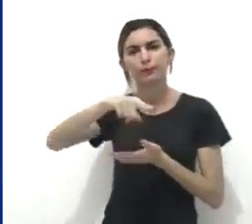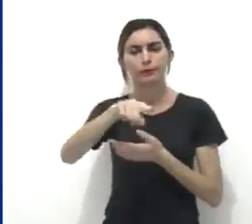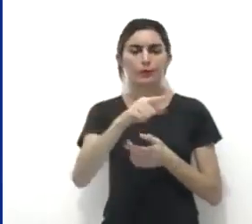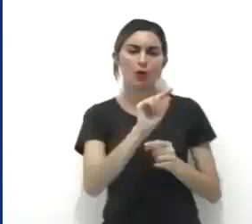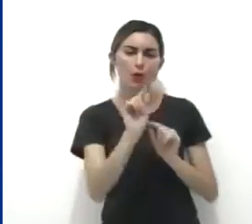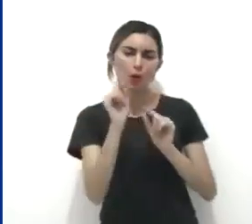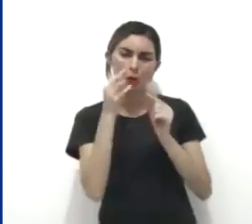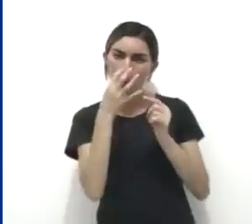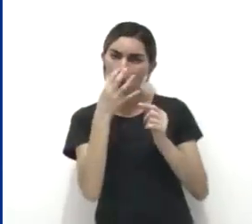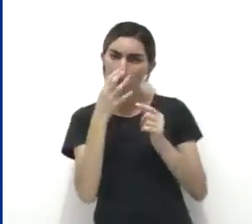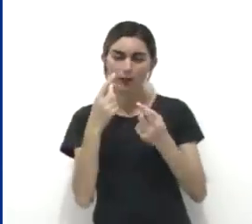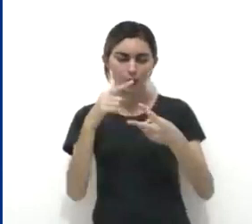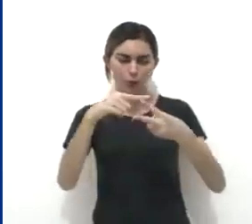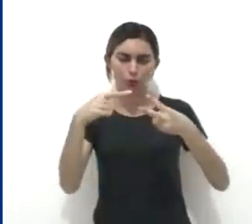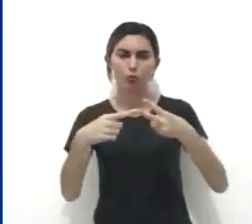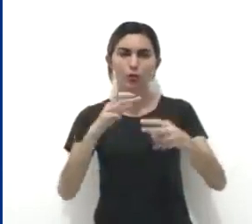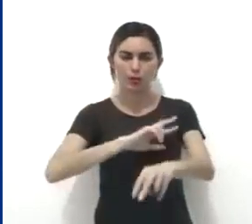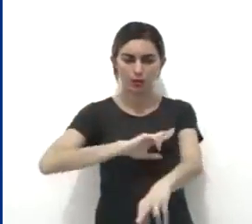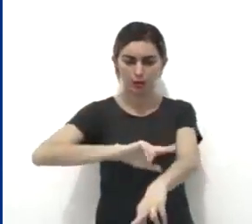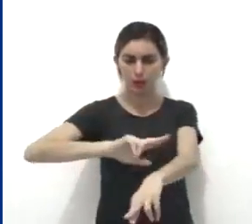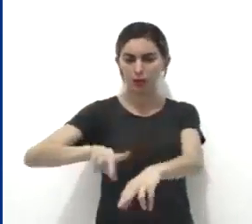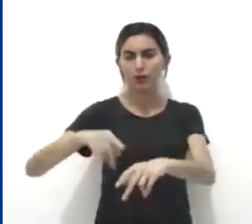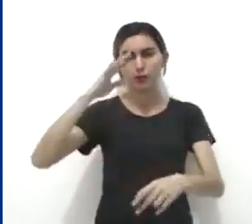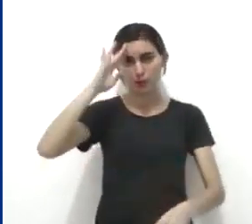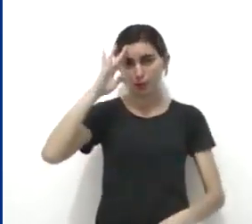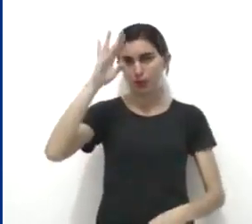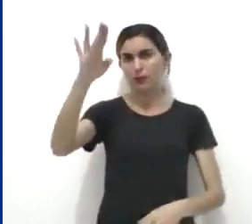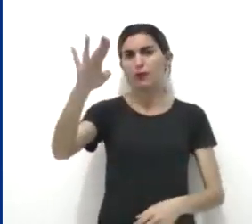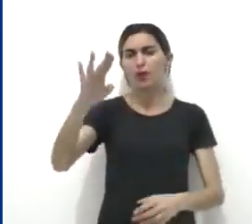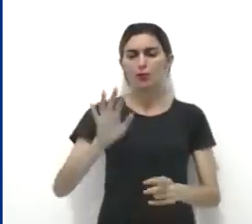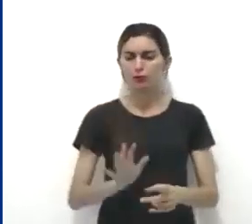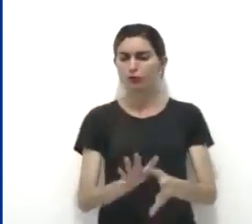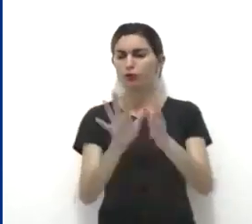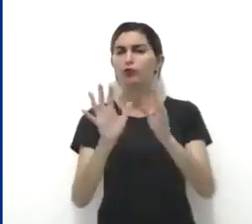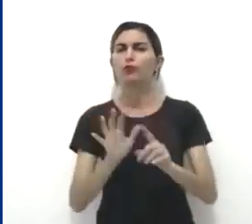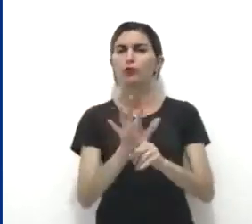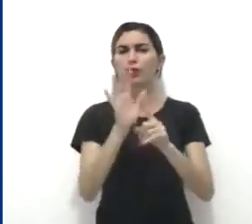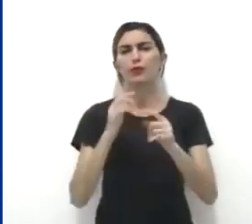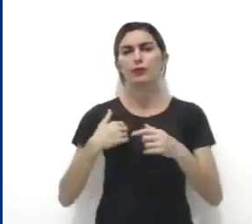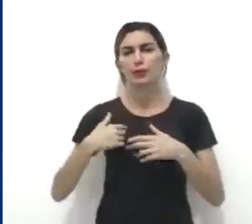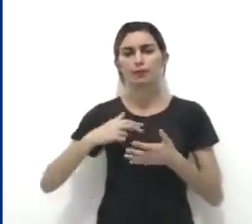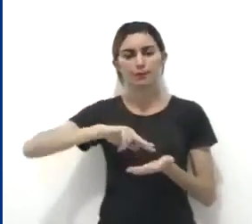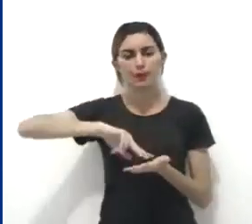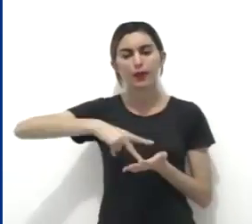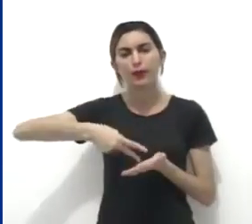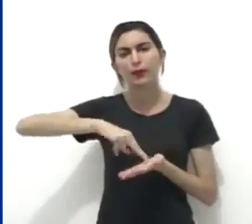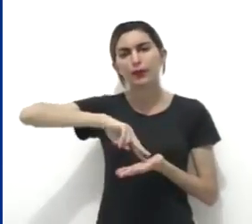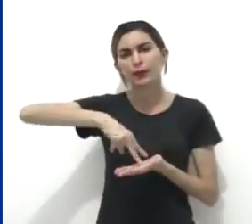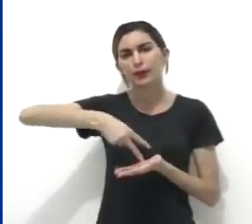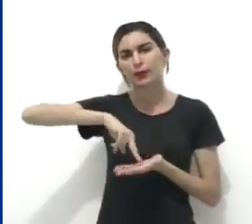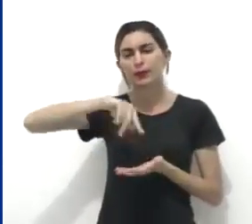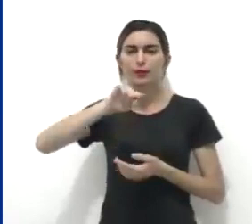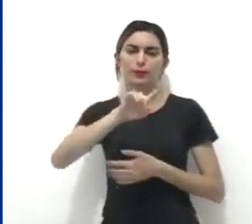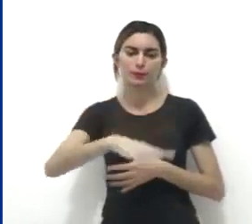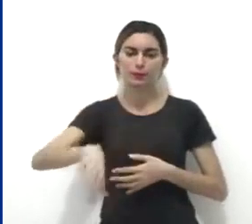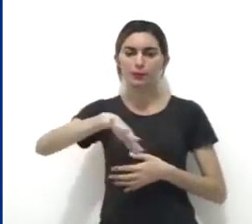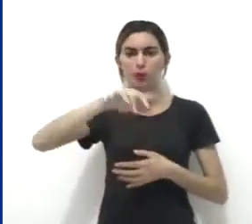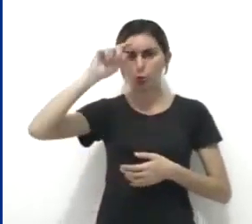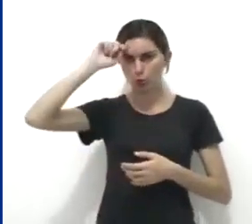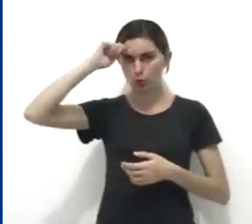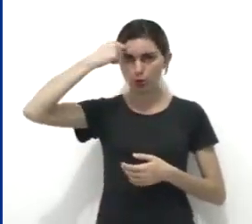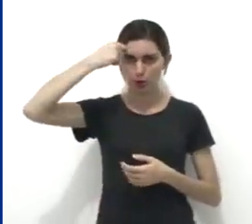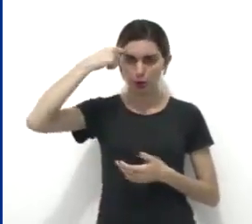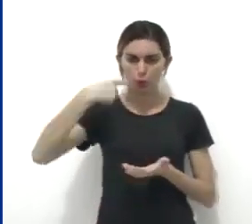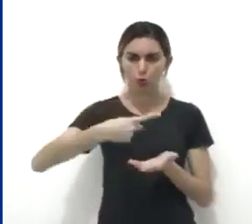os seguintes pontos. 2 etnias foram as principais influências na dança dessa região.